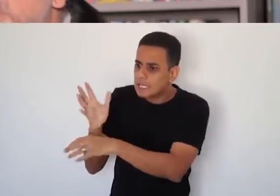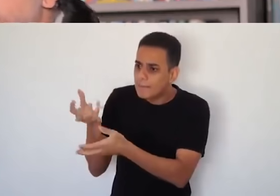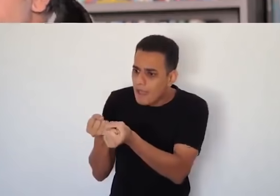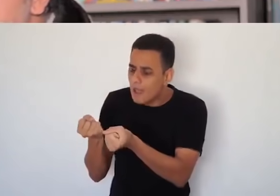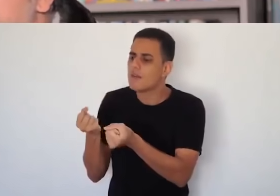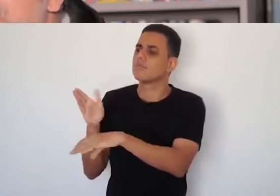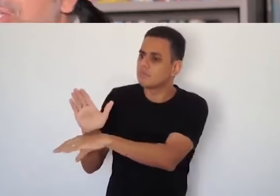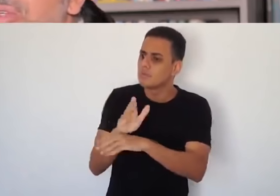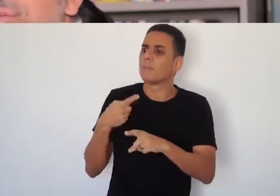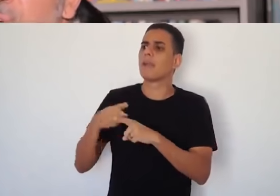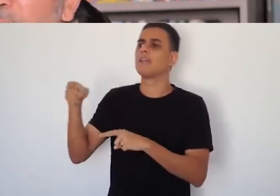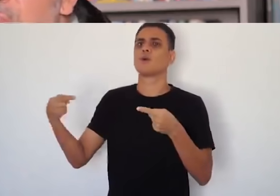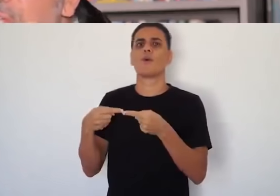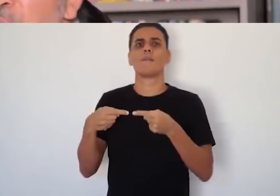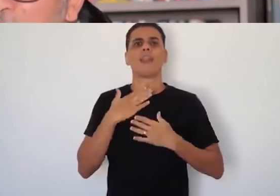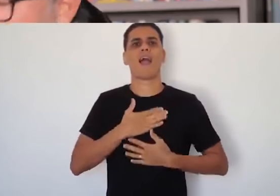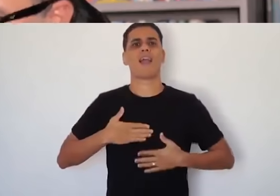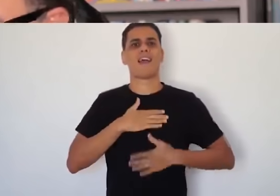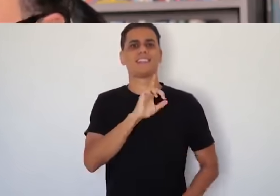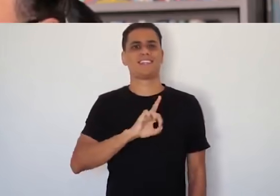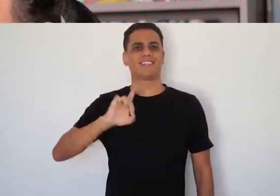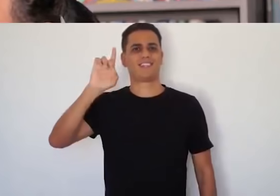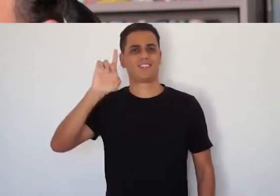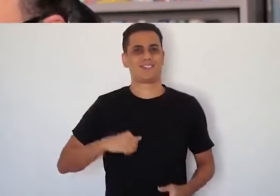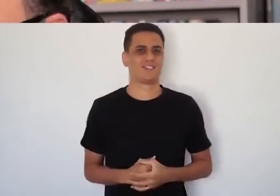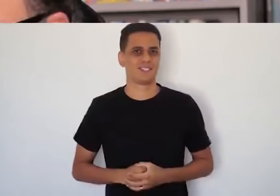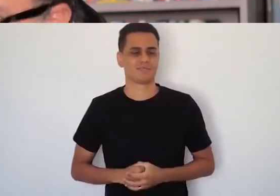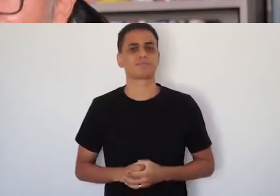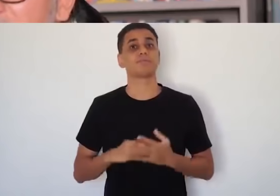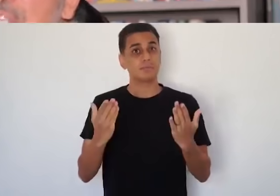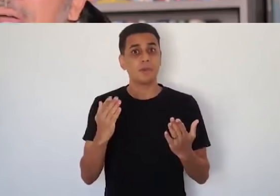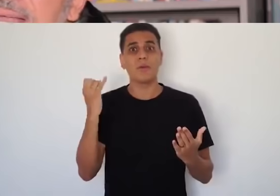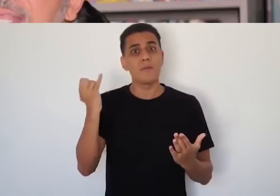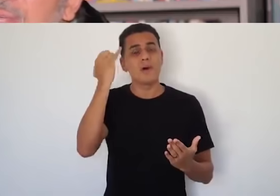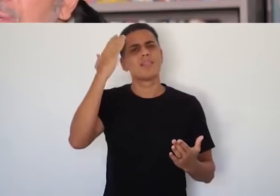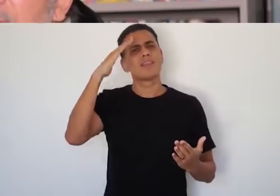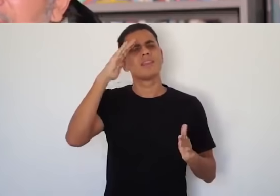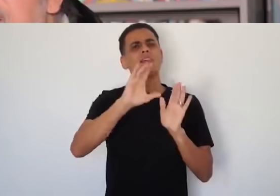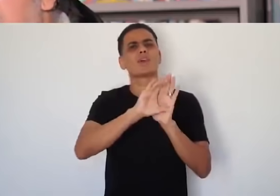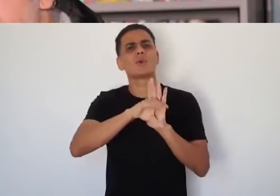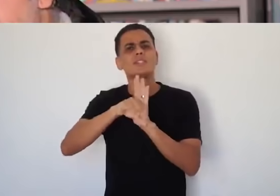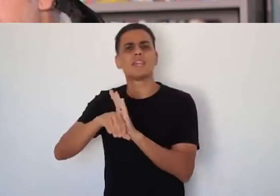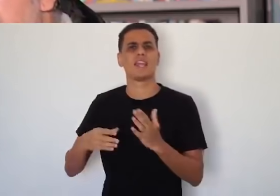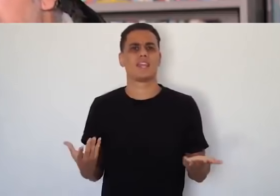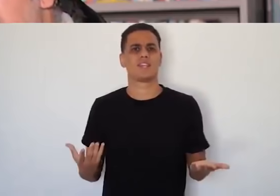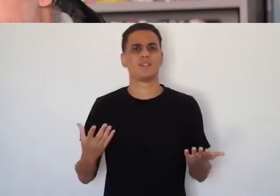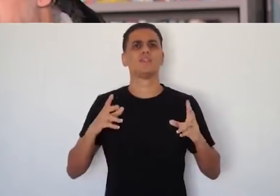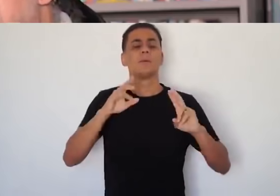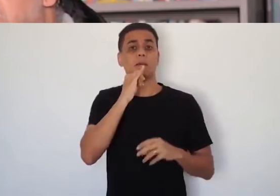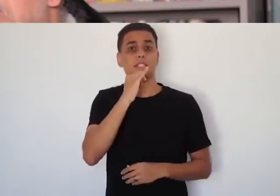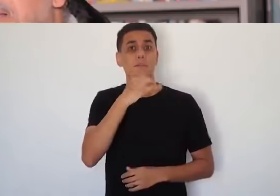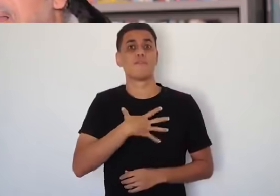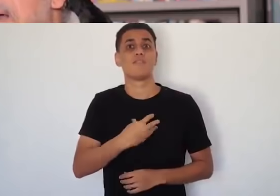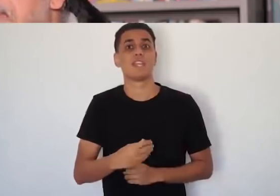é socorrer os nossos avós, os nossos pais nas suas necessidades. Isso agrada a Deus. Eu quero destacar isso por quê? Porque às